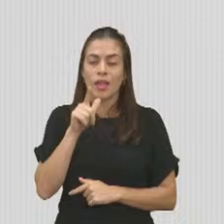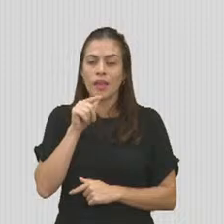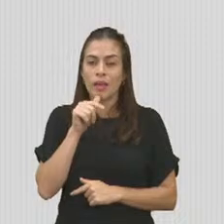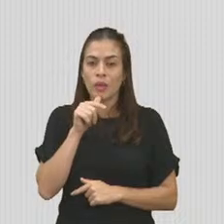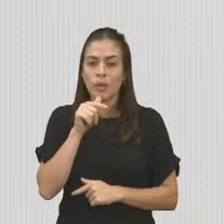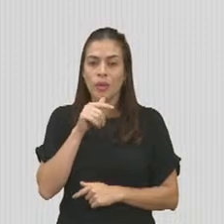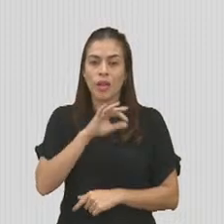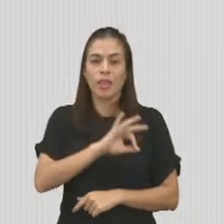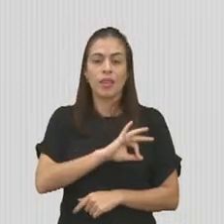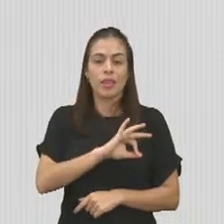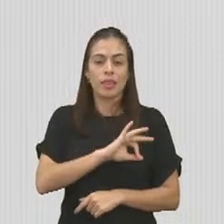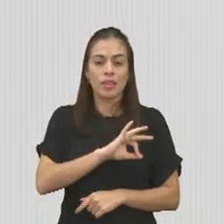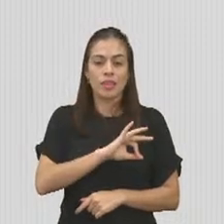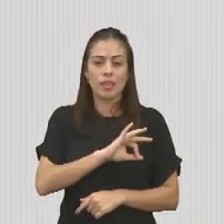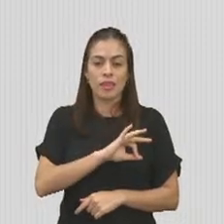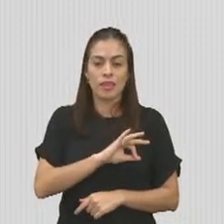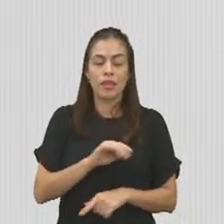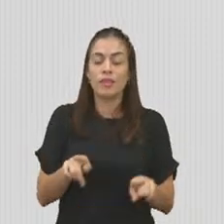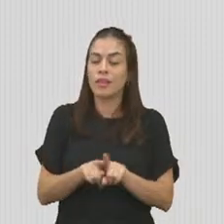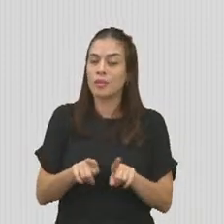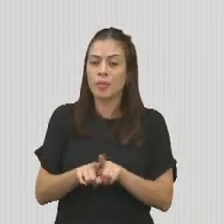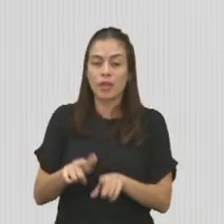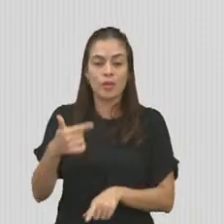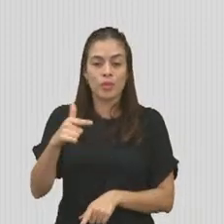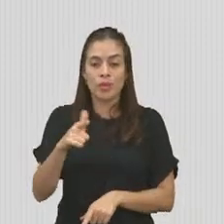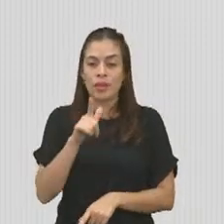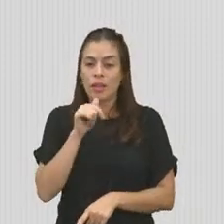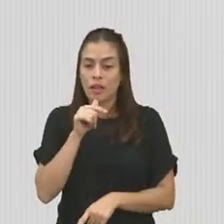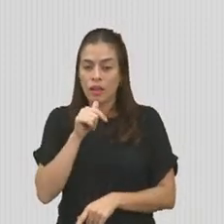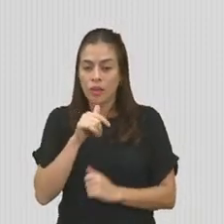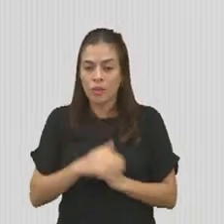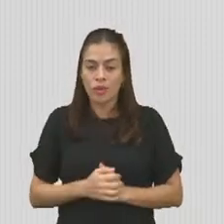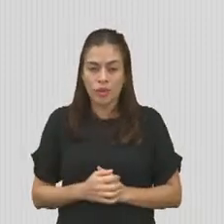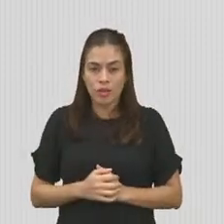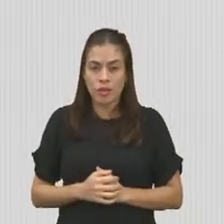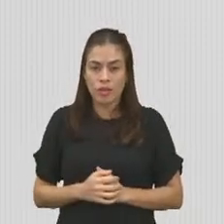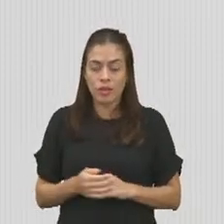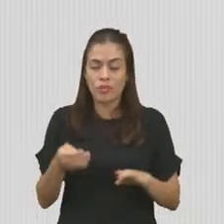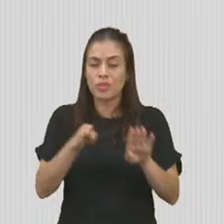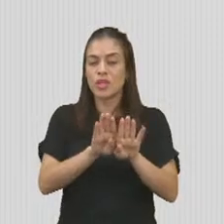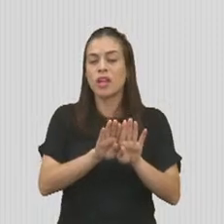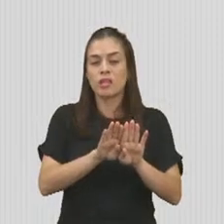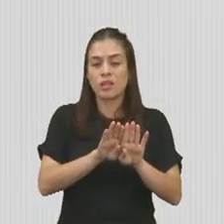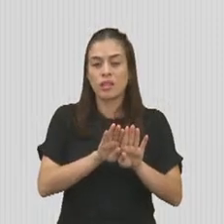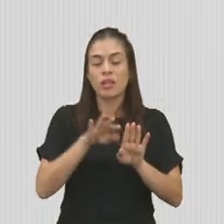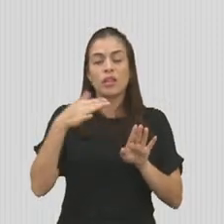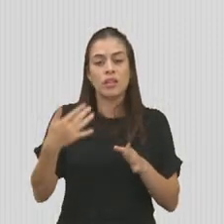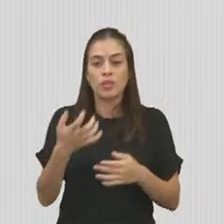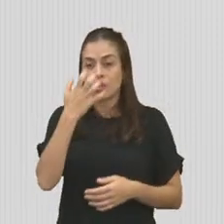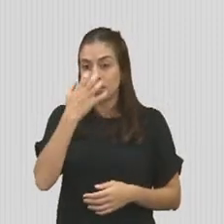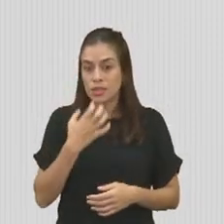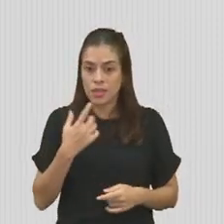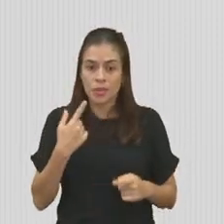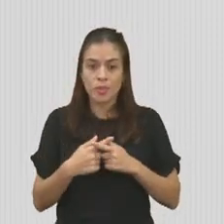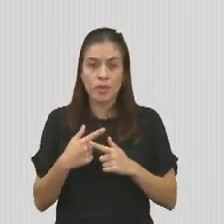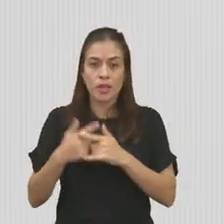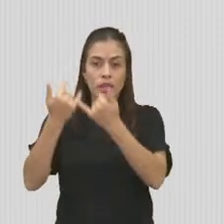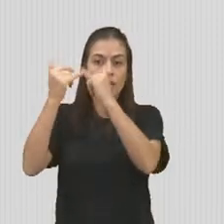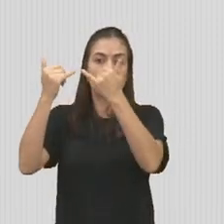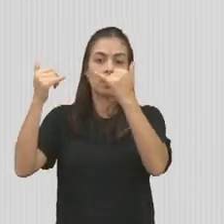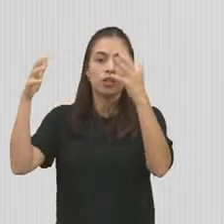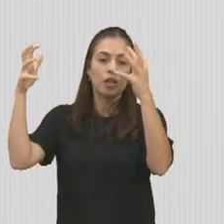Siqueira Campos, não está funcionando porque está sem água. Então, a gente tem uma questão séria aí de falta de água porque faltou energia